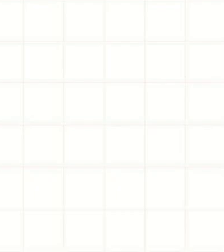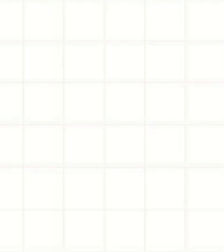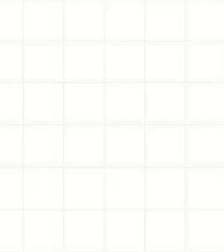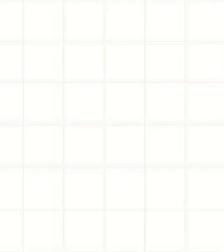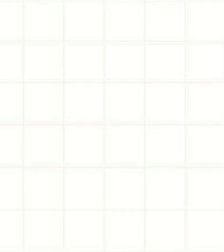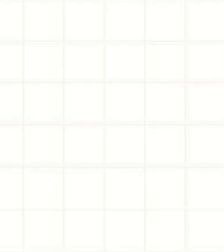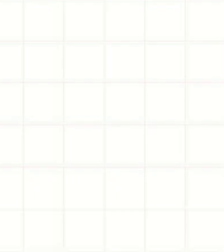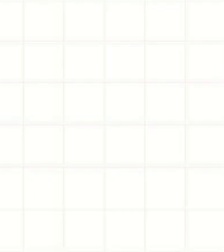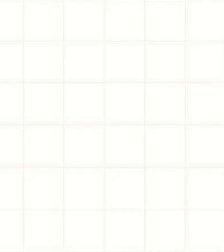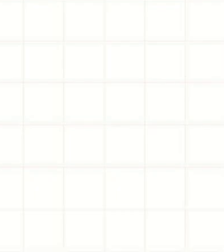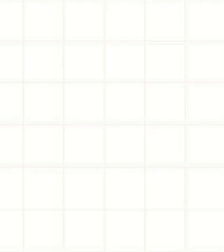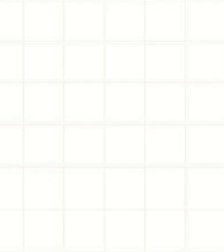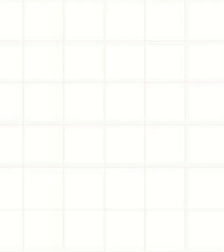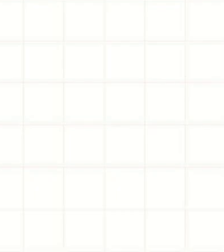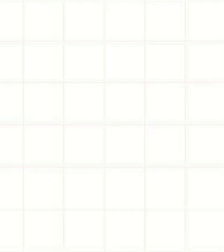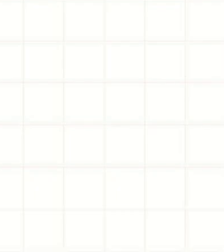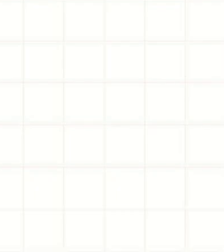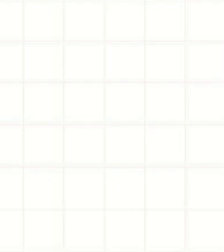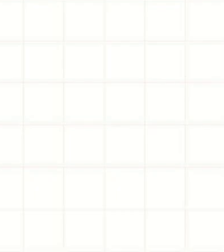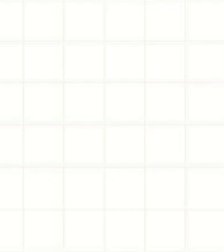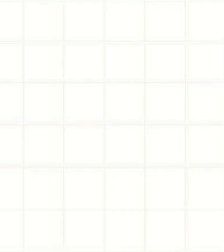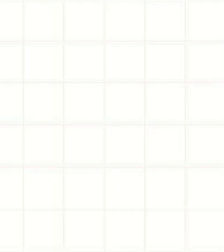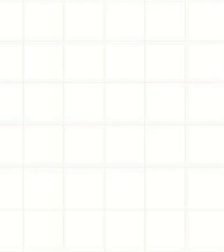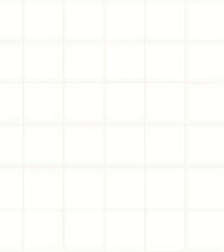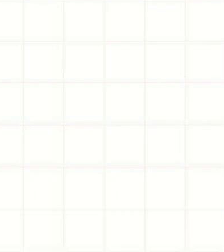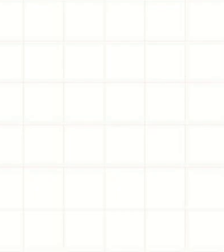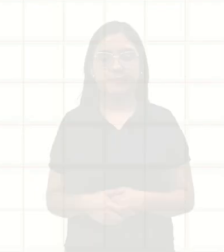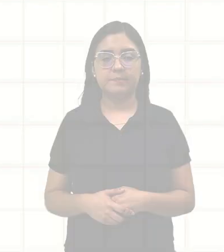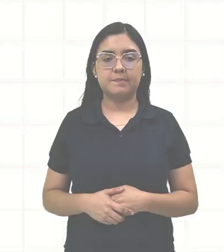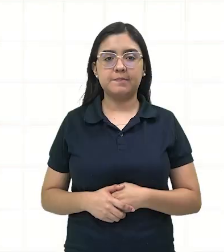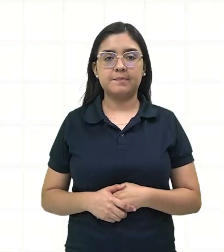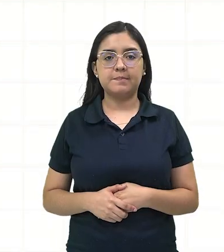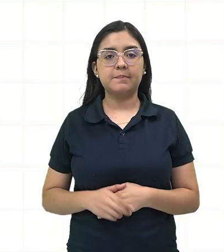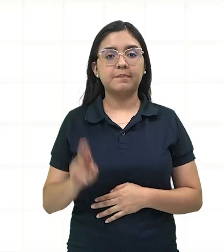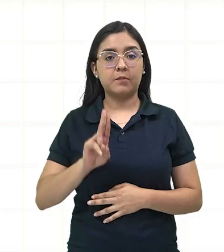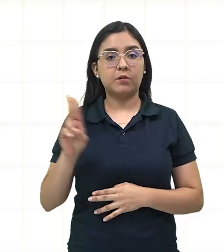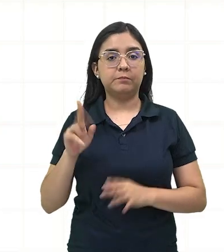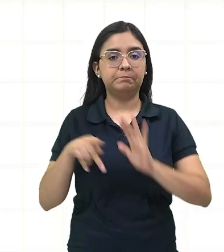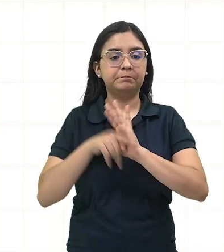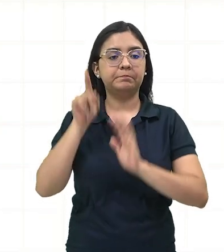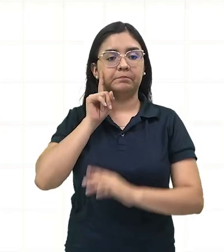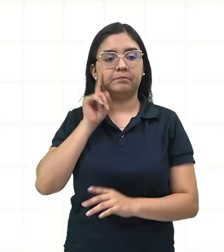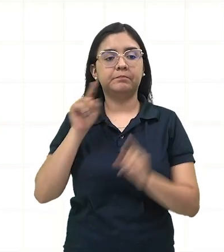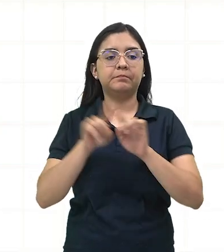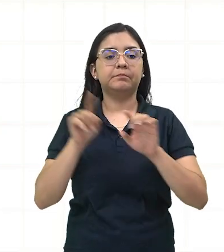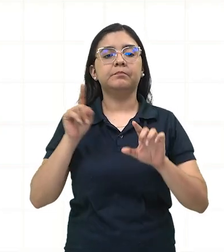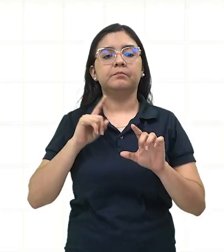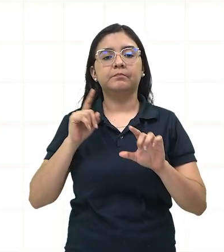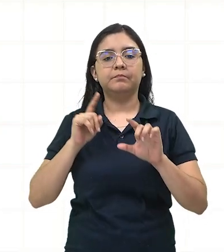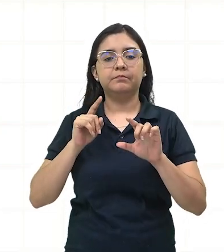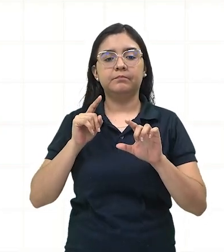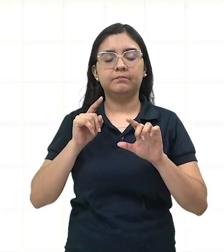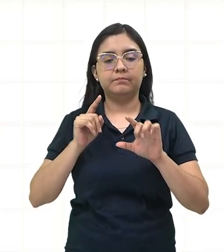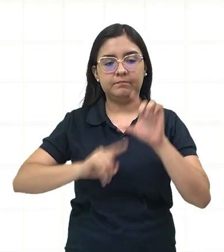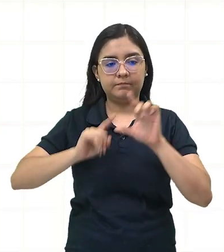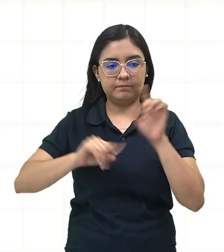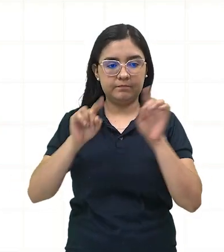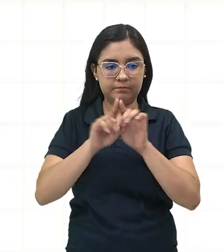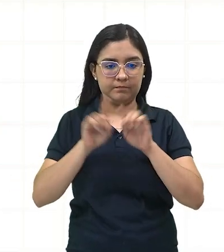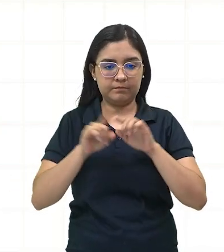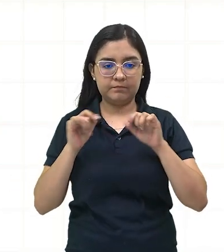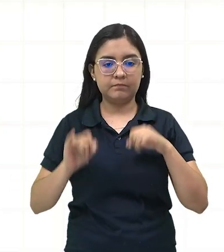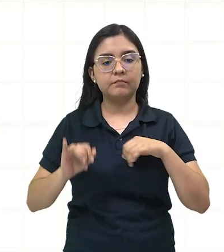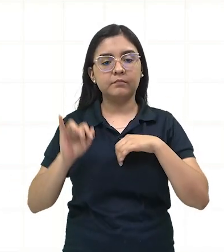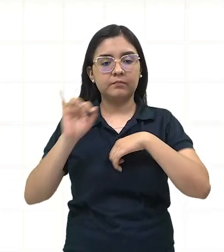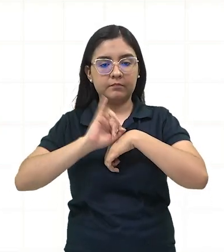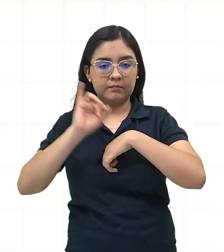América, com a sigla em português, EUA, ou em inglês, USA. A capital, como já trouxe para vocês, é